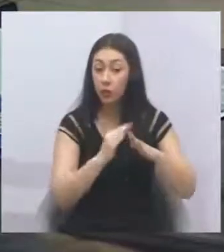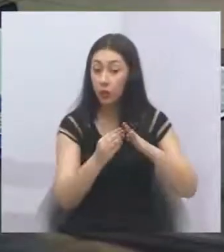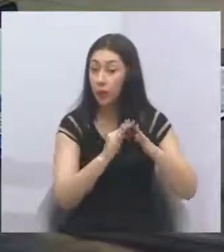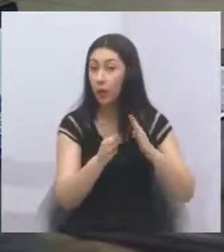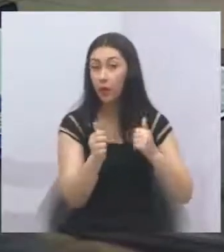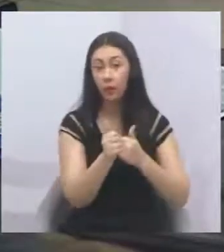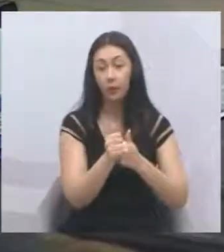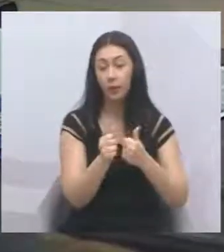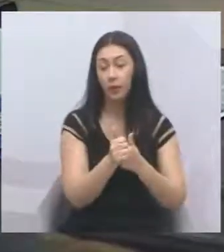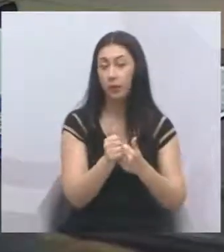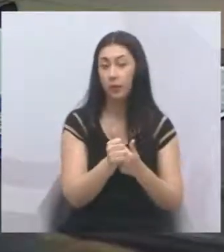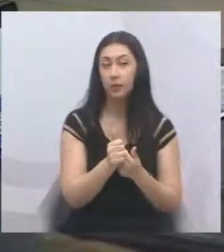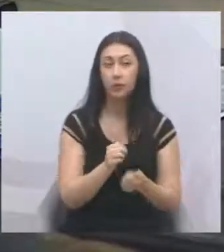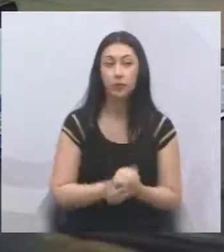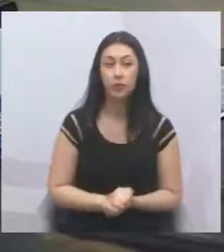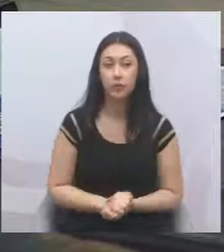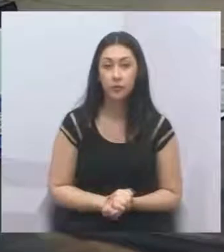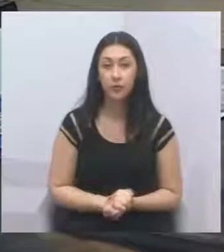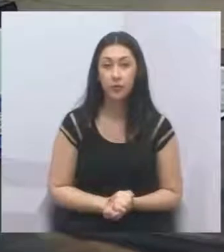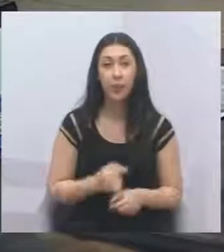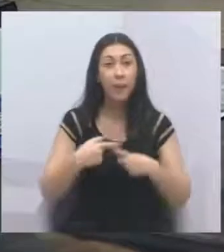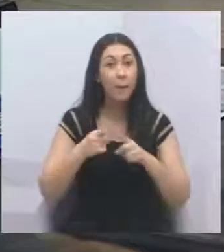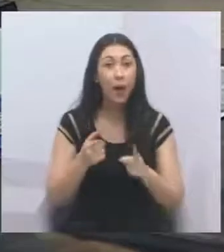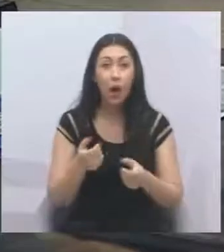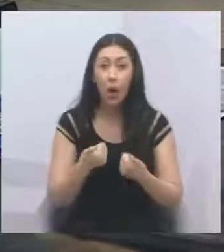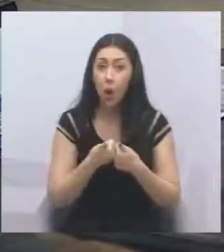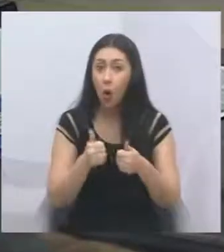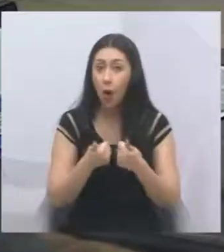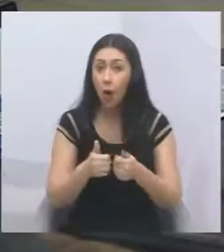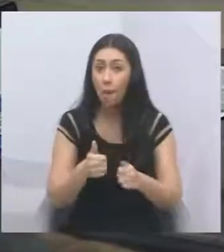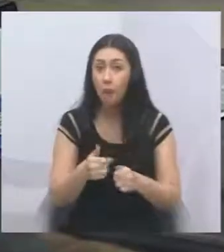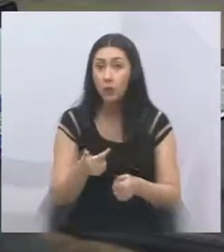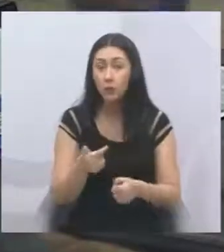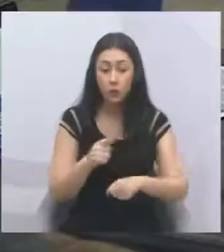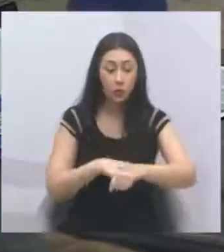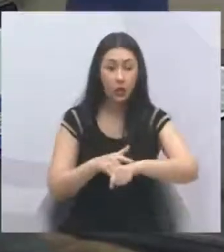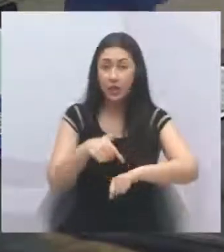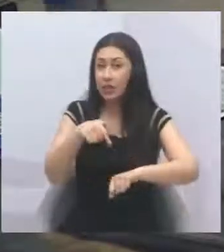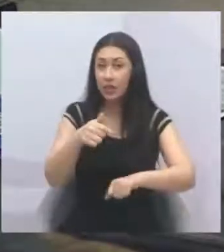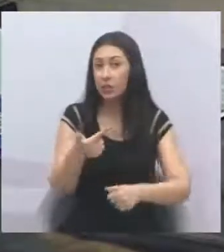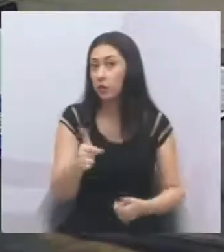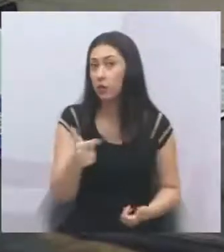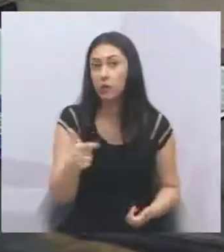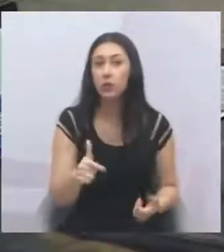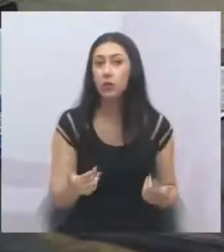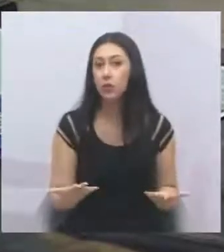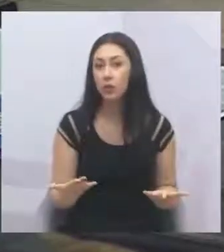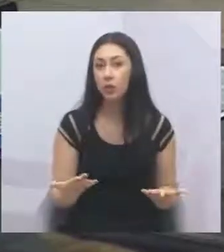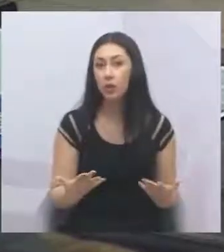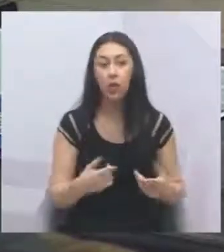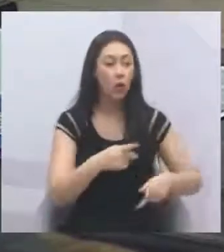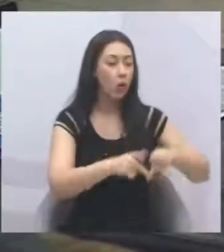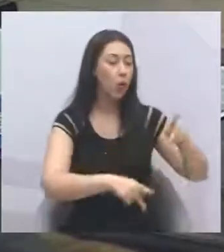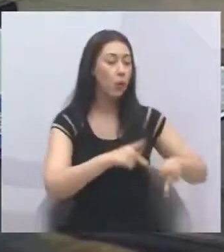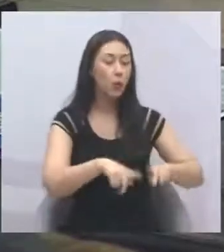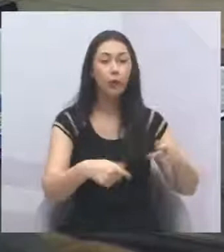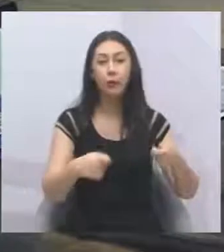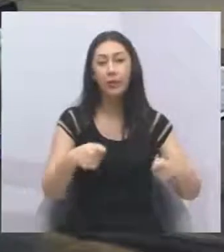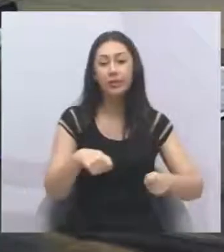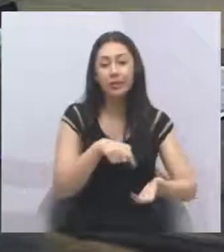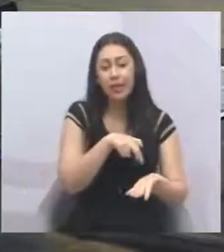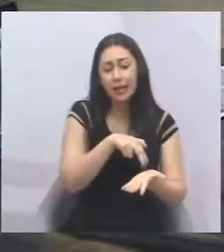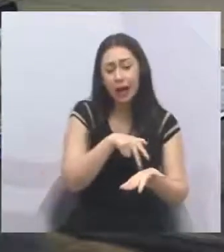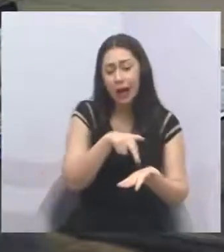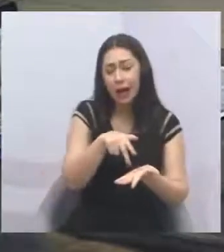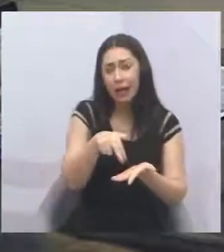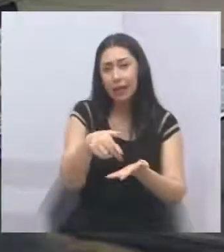do Parque Meia Lua. Você acredita que não tem ônibus 7 horas no Parque Meia Lua? E o povo tem que vir a pé